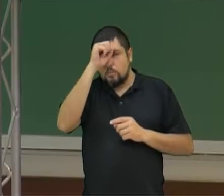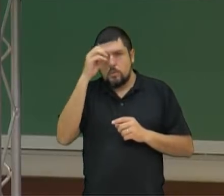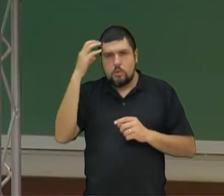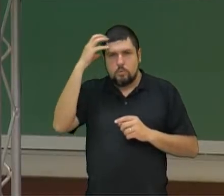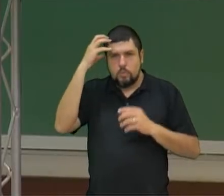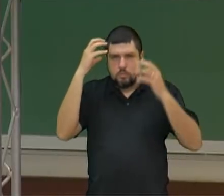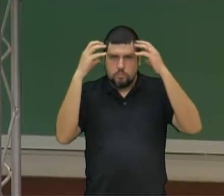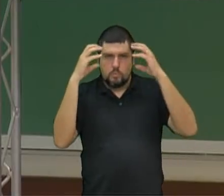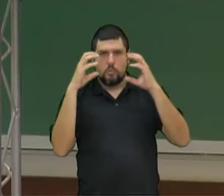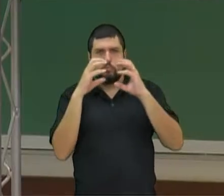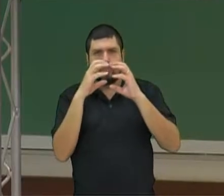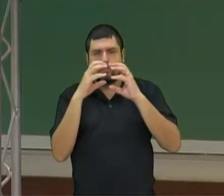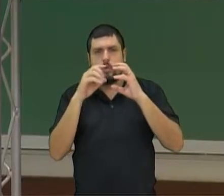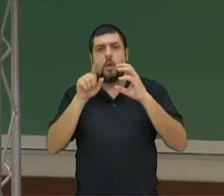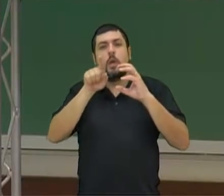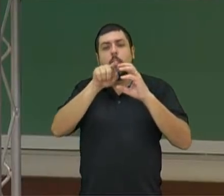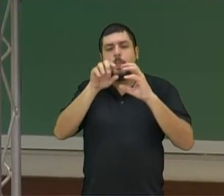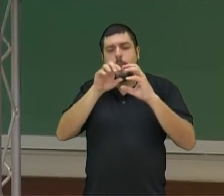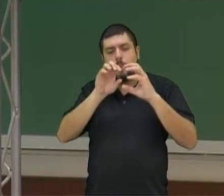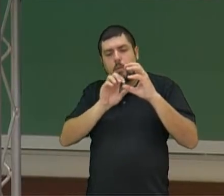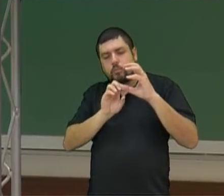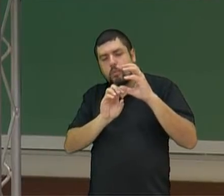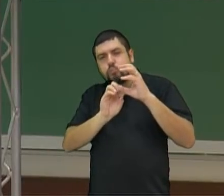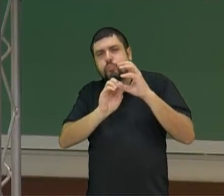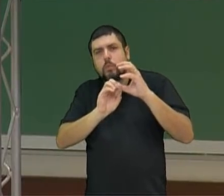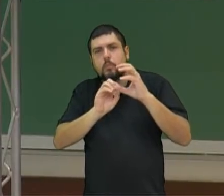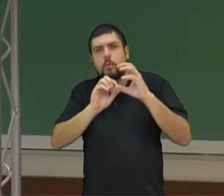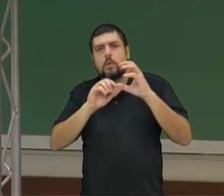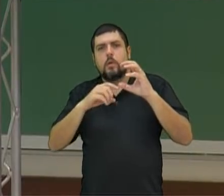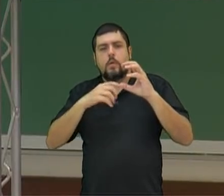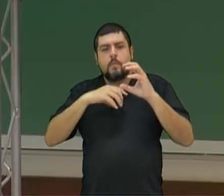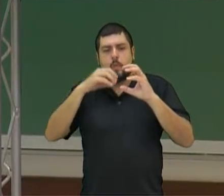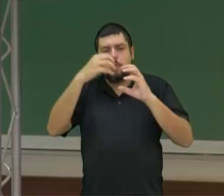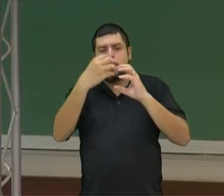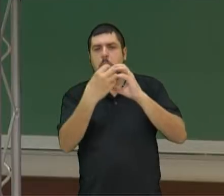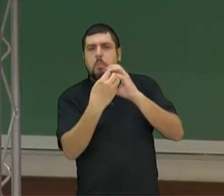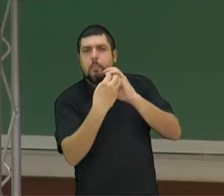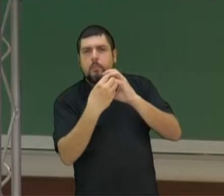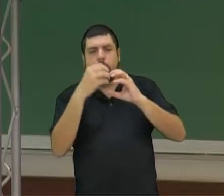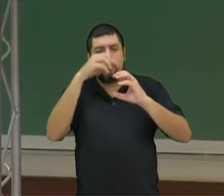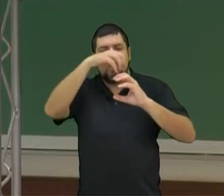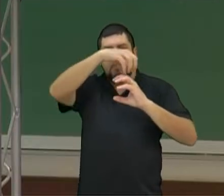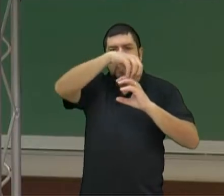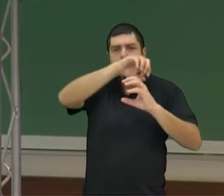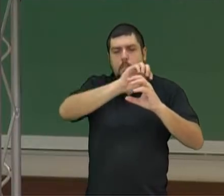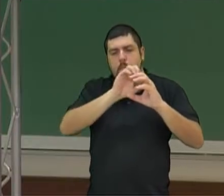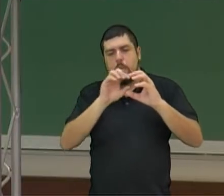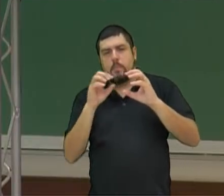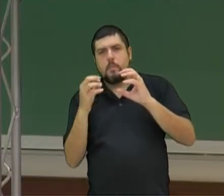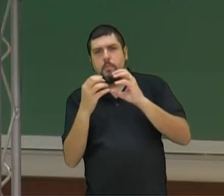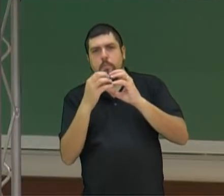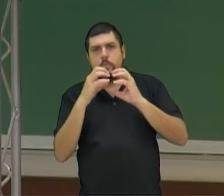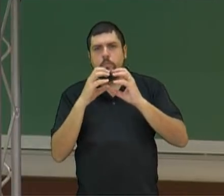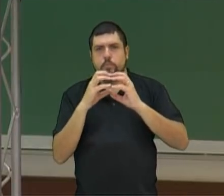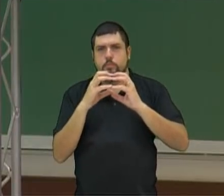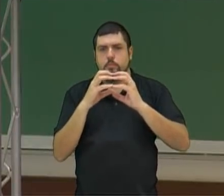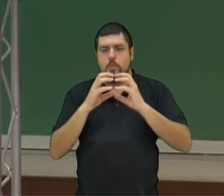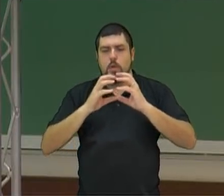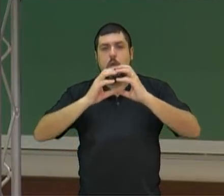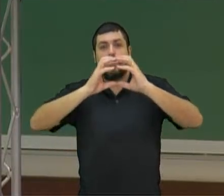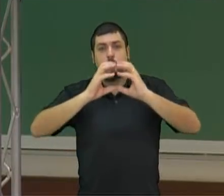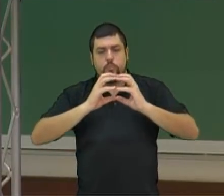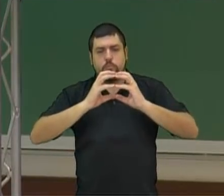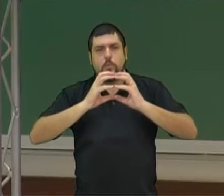quem? O cerebelo. Eu tenho o tronco encefálico. Então percebam que o encéfalo, que é